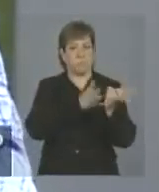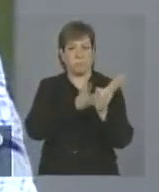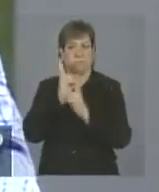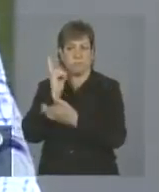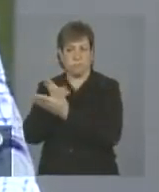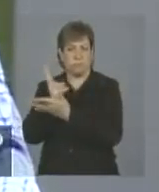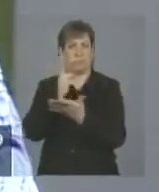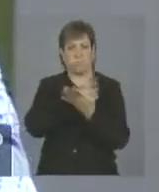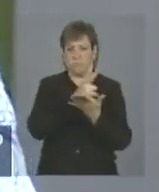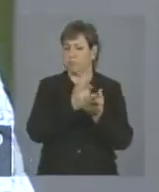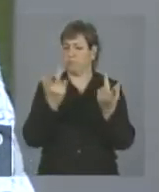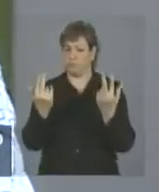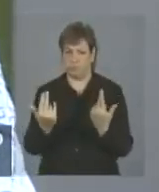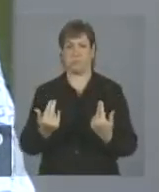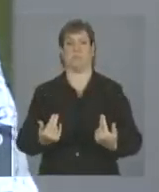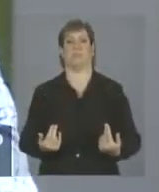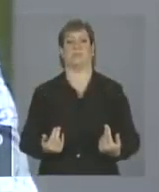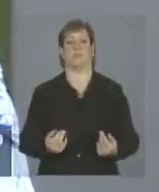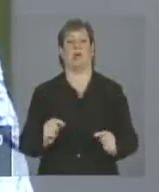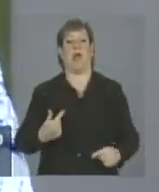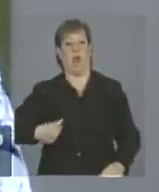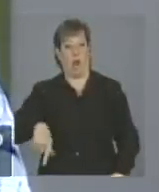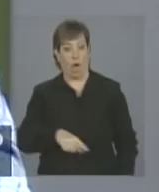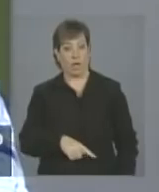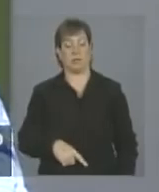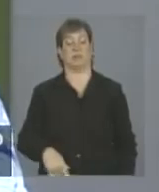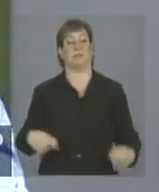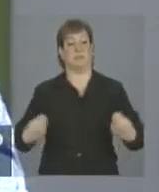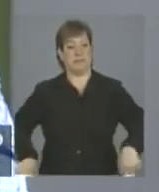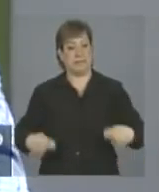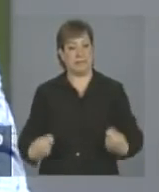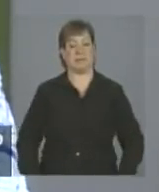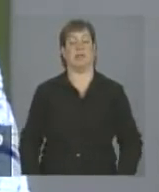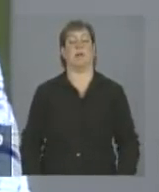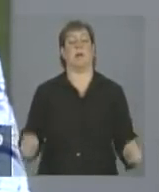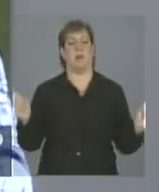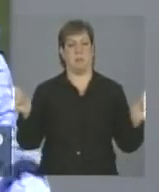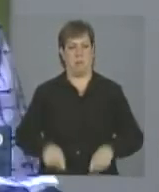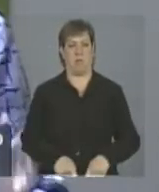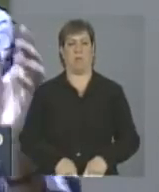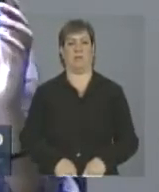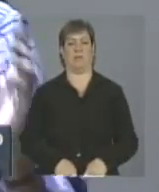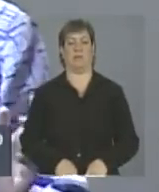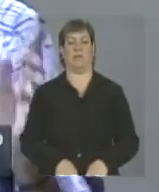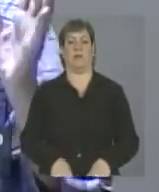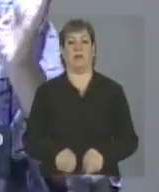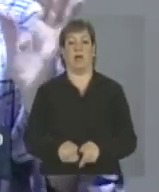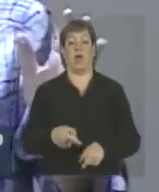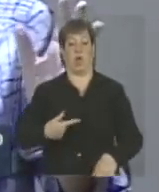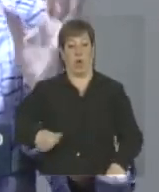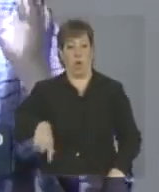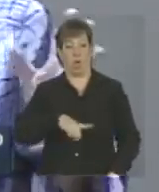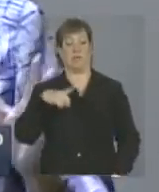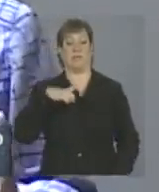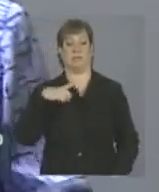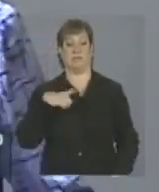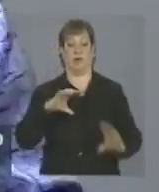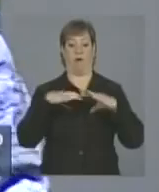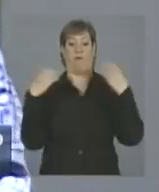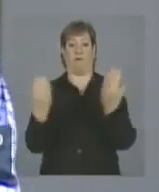Nós não só temos, como devemos e podemos. E hoje temos também um fórum